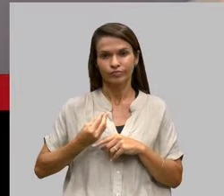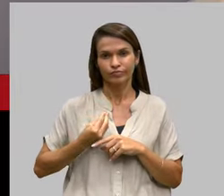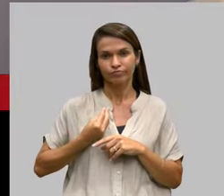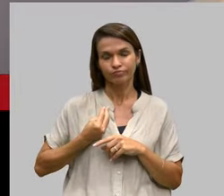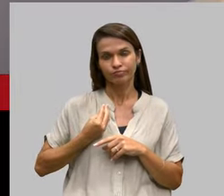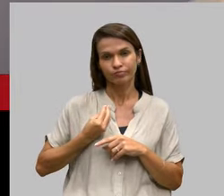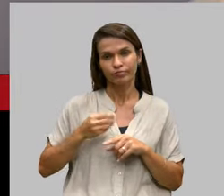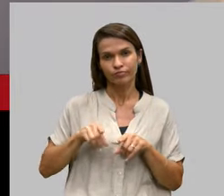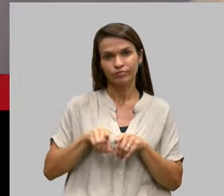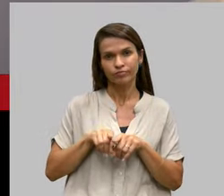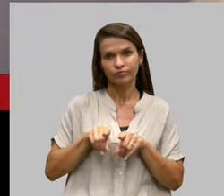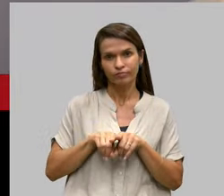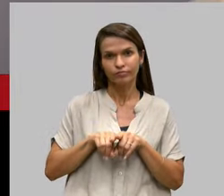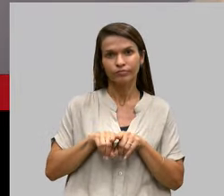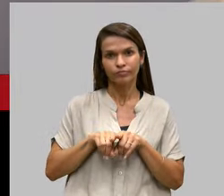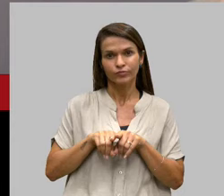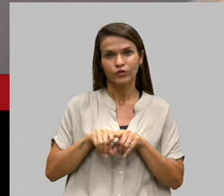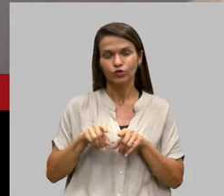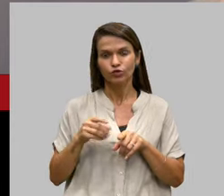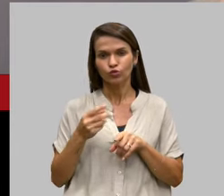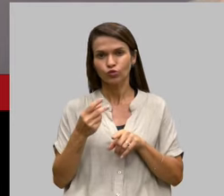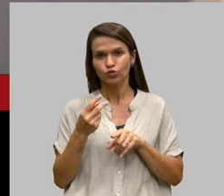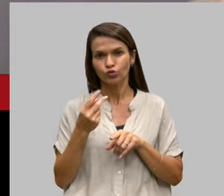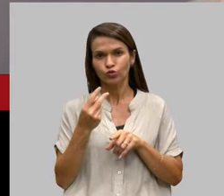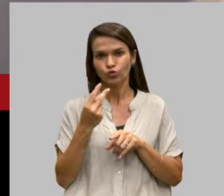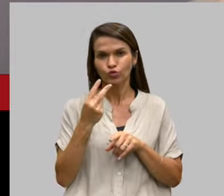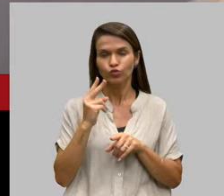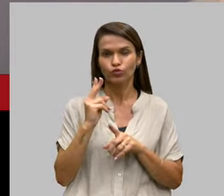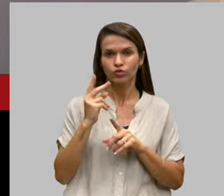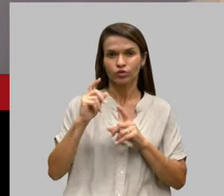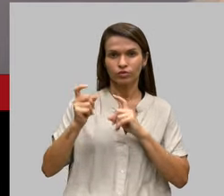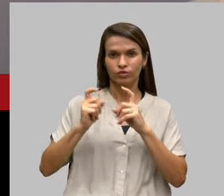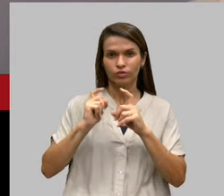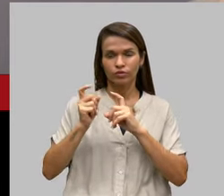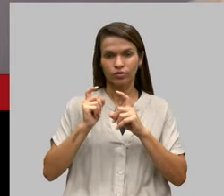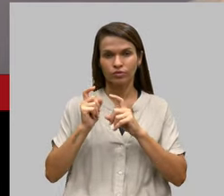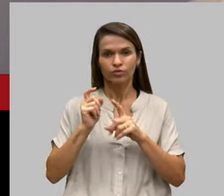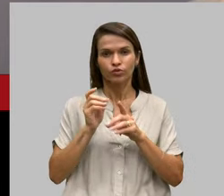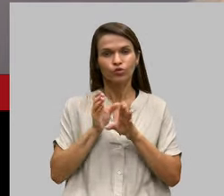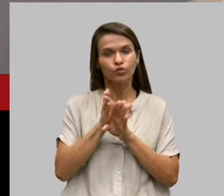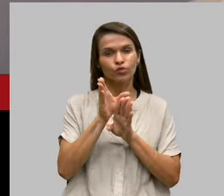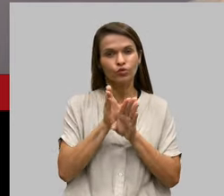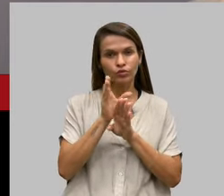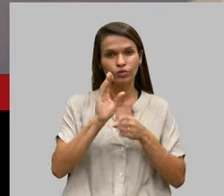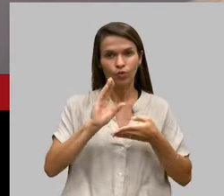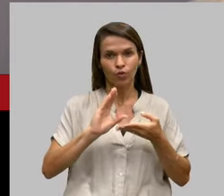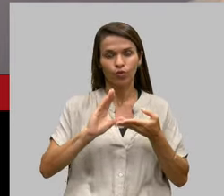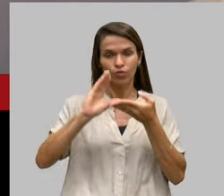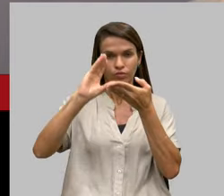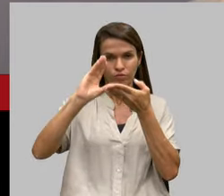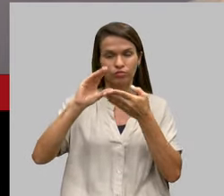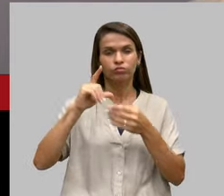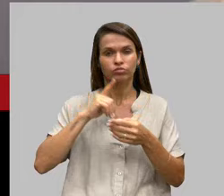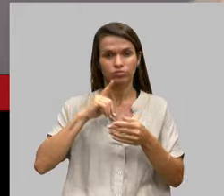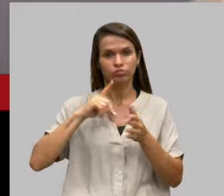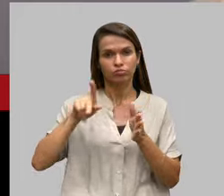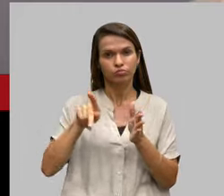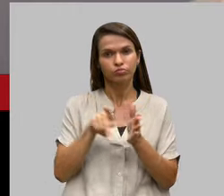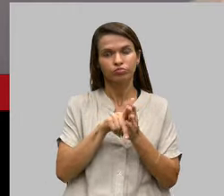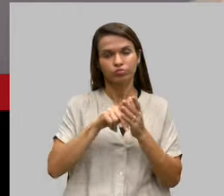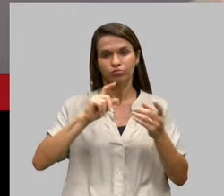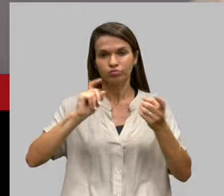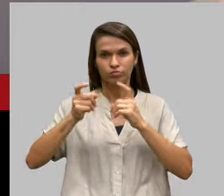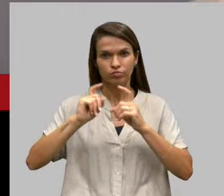voltando de duas reuniões de conselhos de órgãos de colegiados que nós temos os regimes próprios essas reuniões